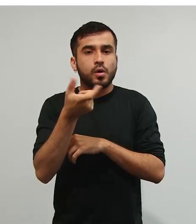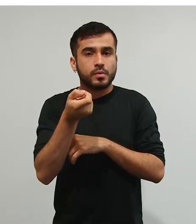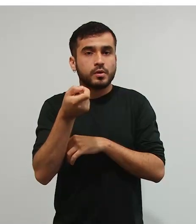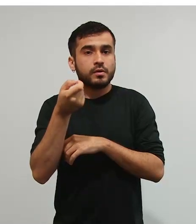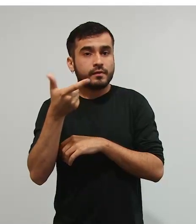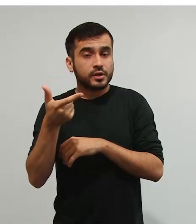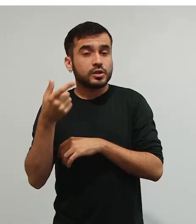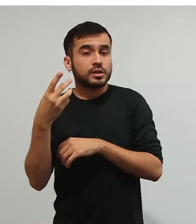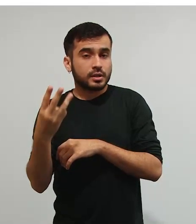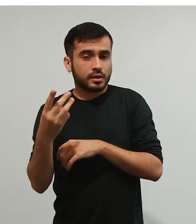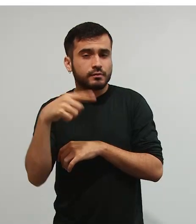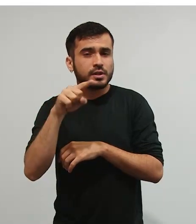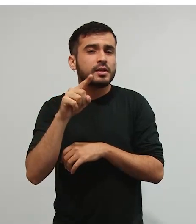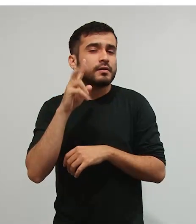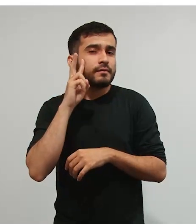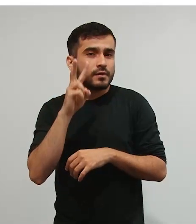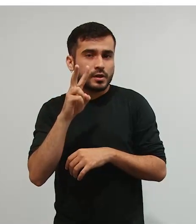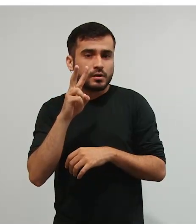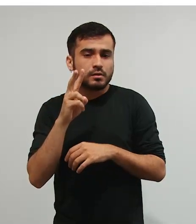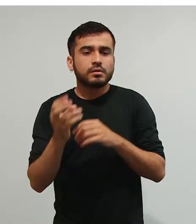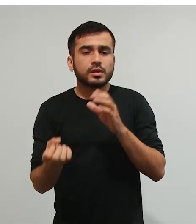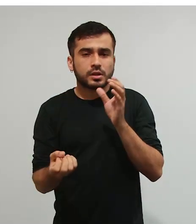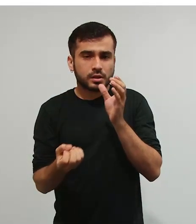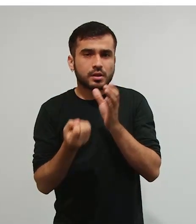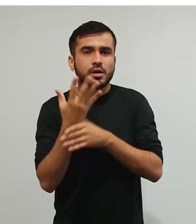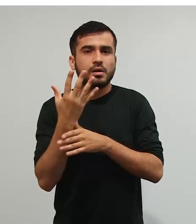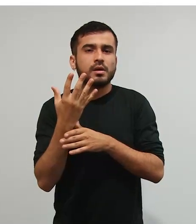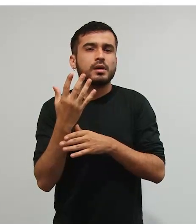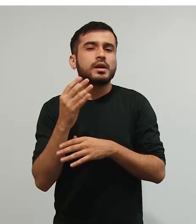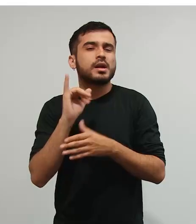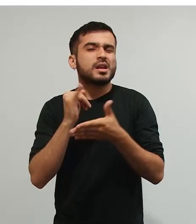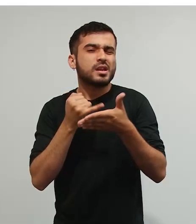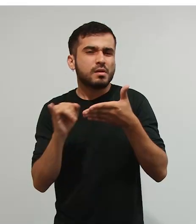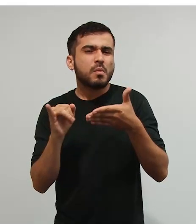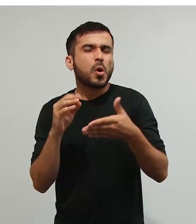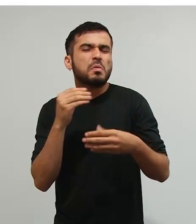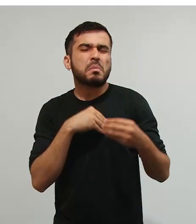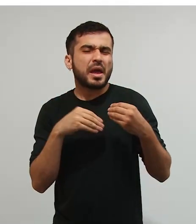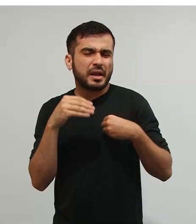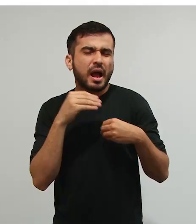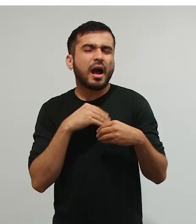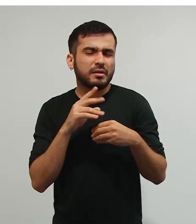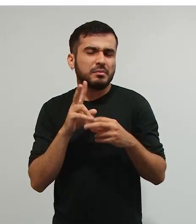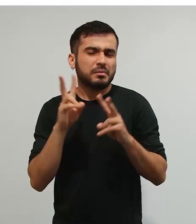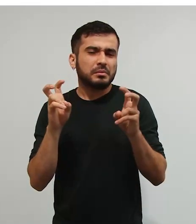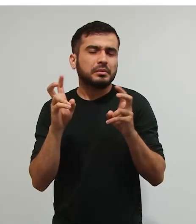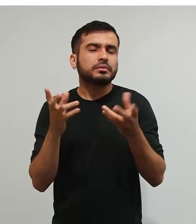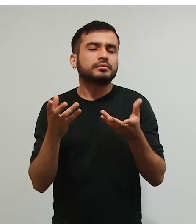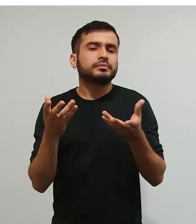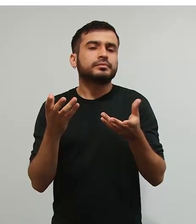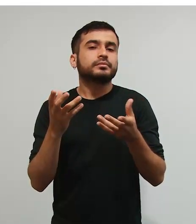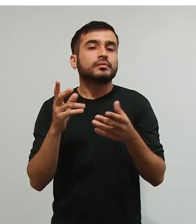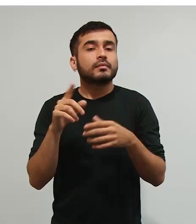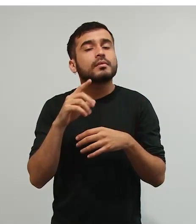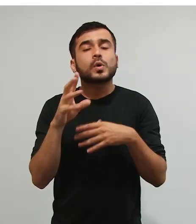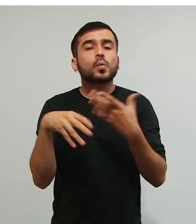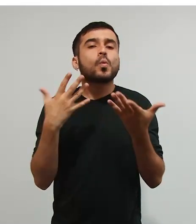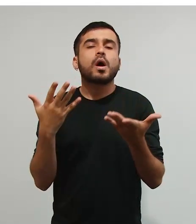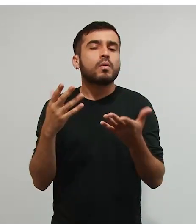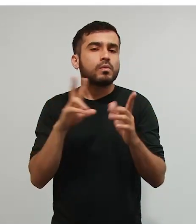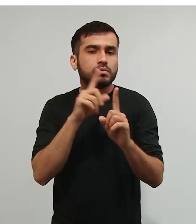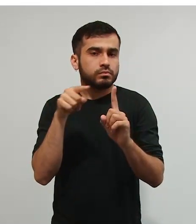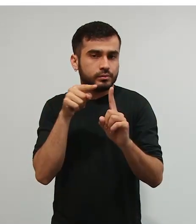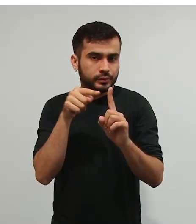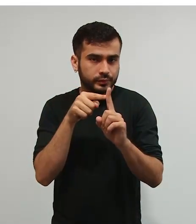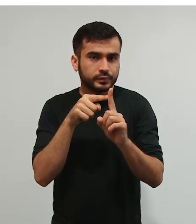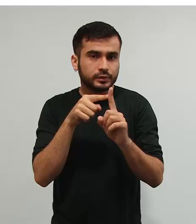2023, vocês já viram que criou até um imposto novo, o imposto do pecado, imposto da União, né? E qual que era o objetivo dela?